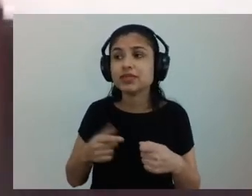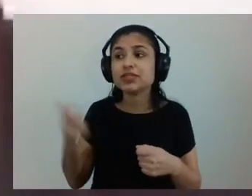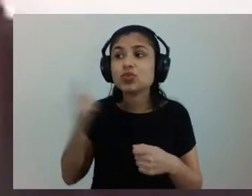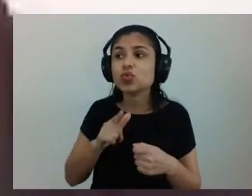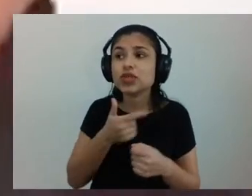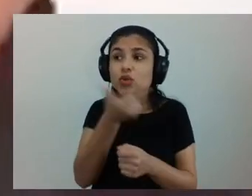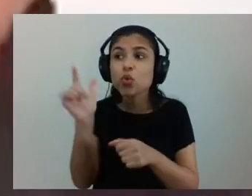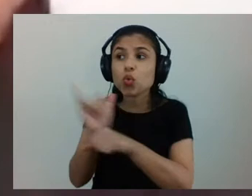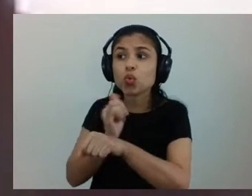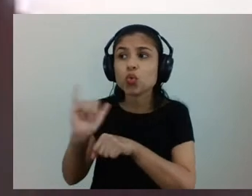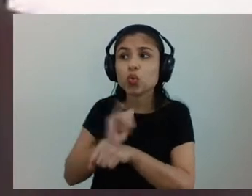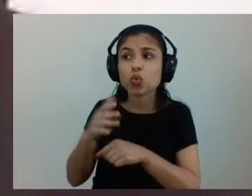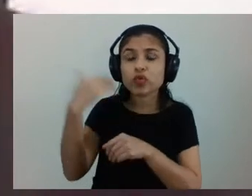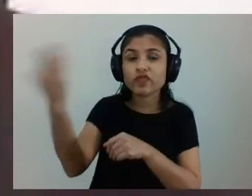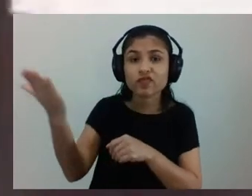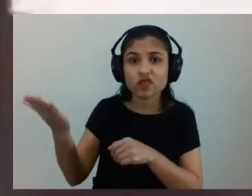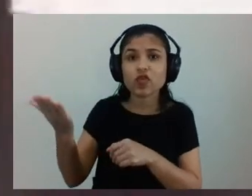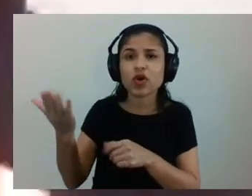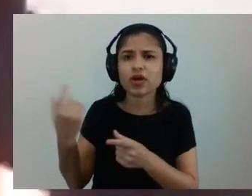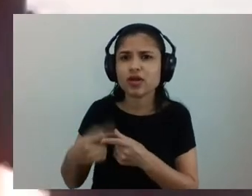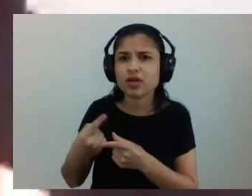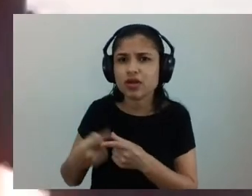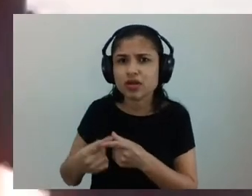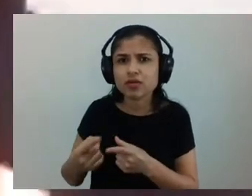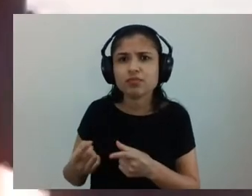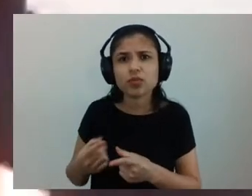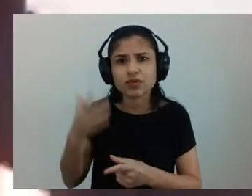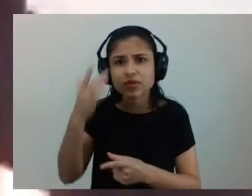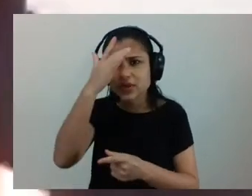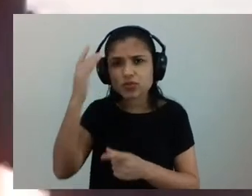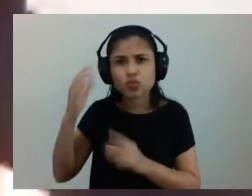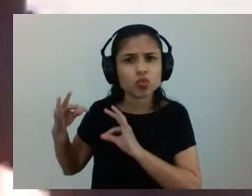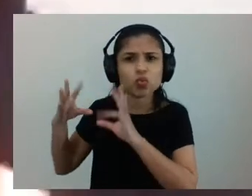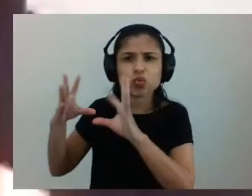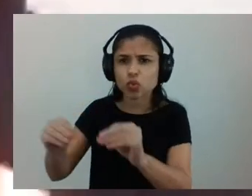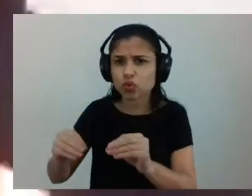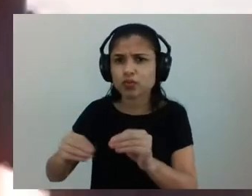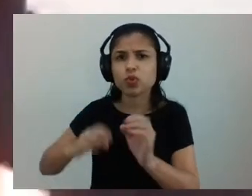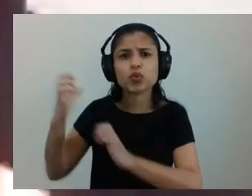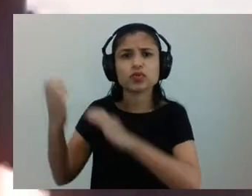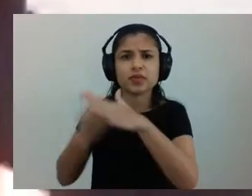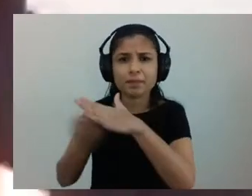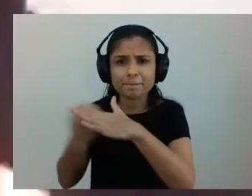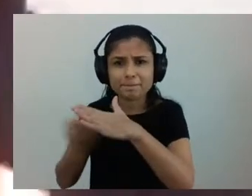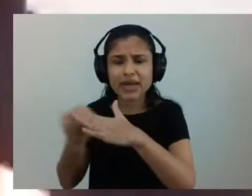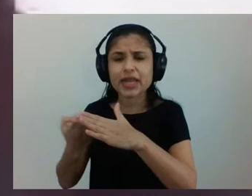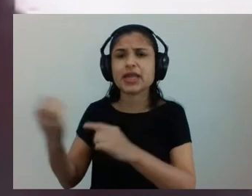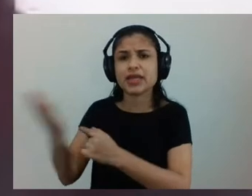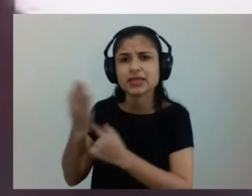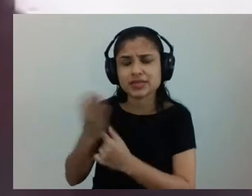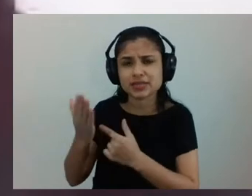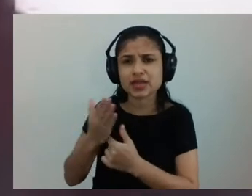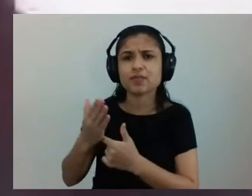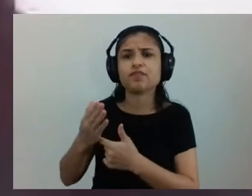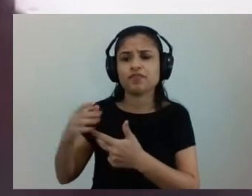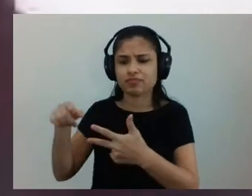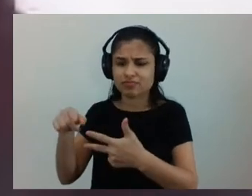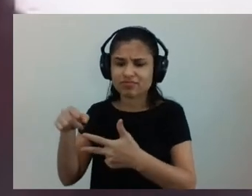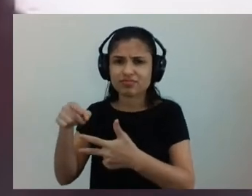todo mundo vai ter que ajudar a gente a carregar o piano. O setor corporativo, o setor legislativo e, claro, ainda o setor executivo.